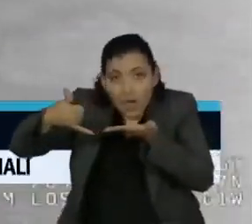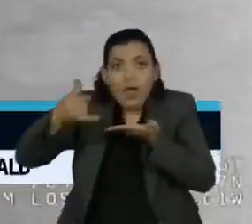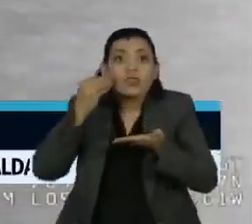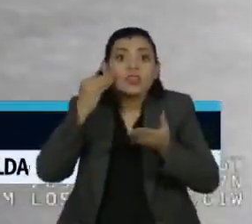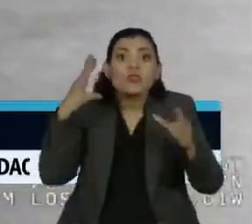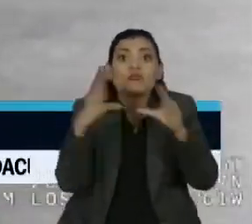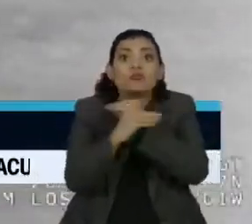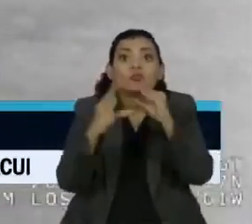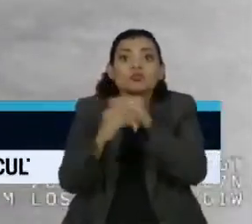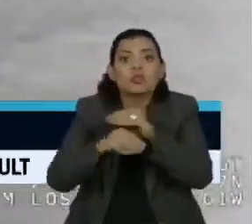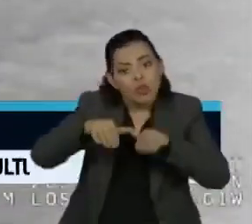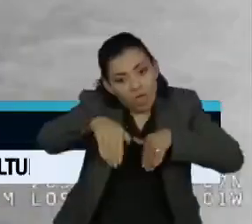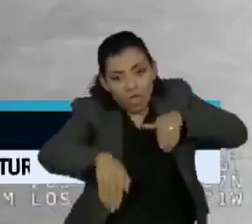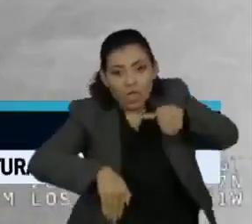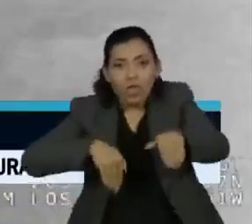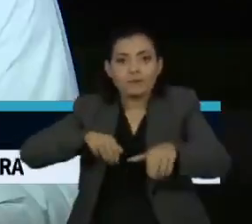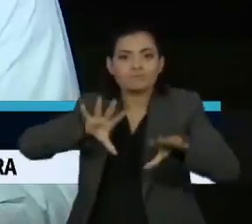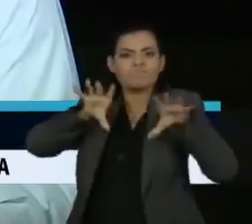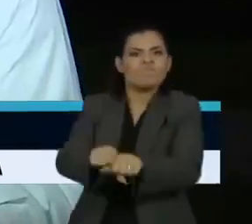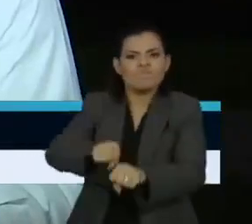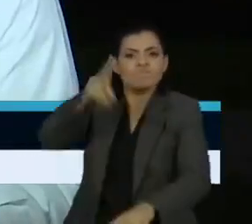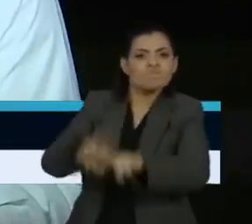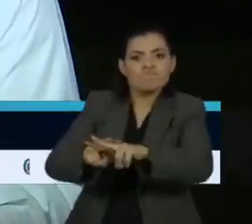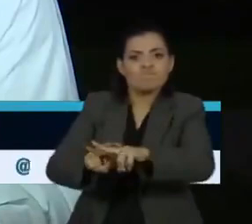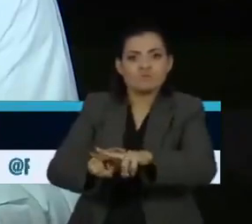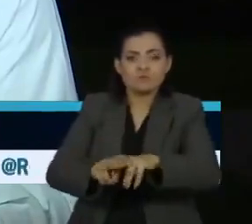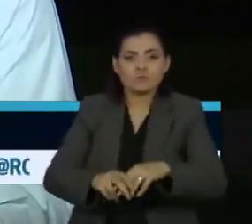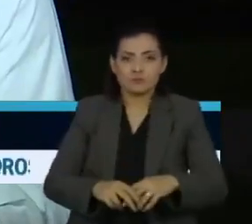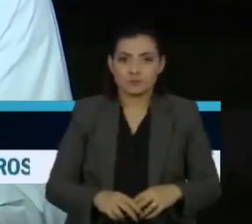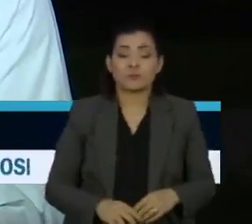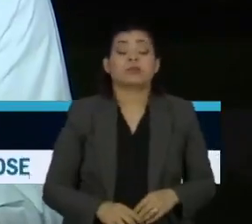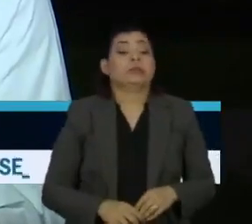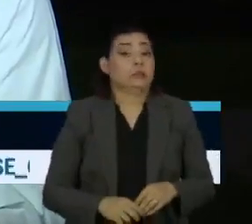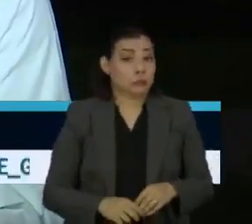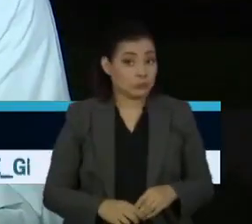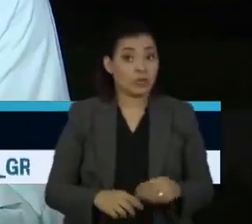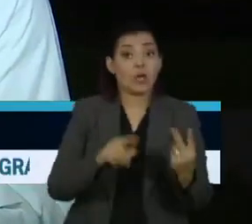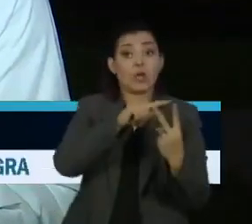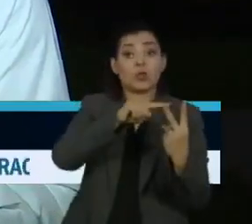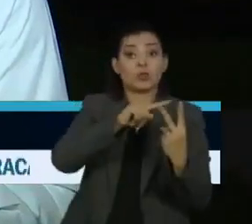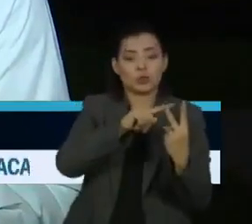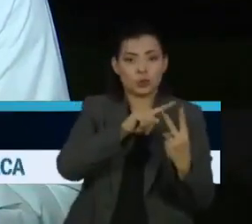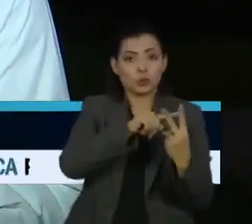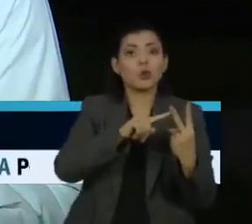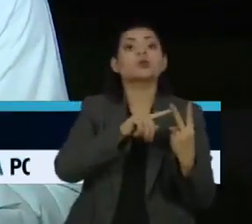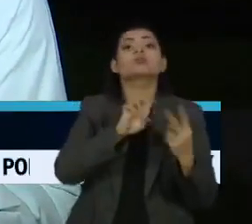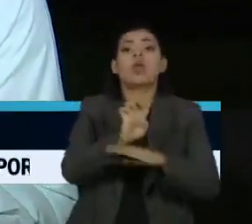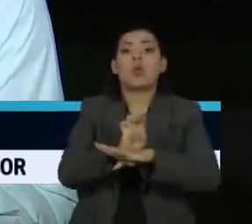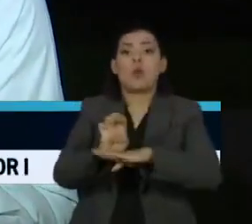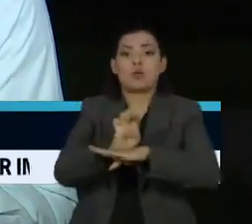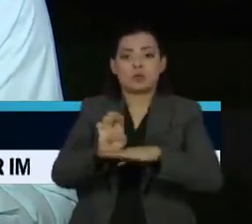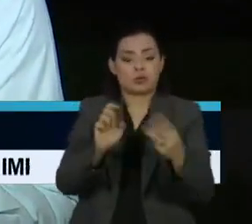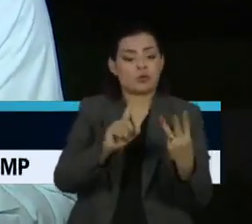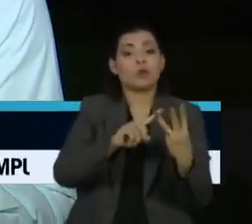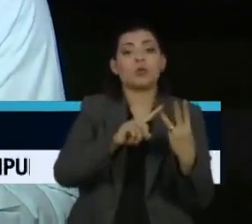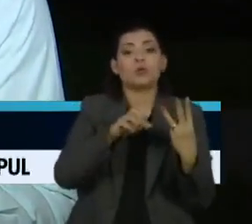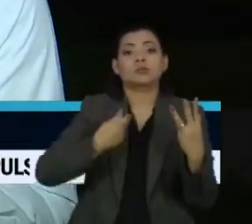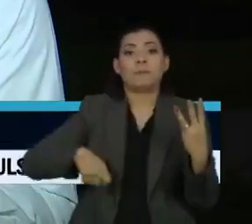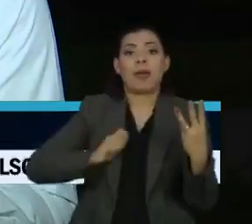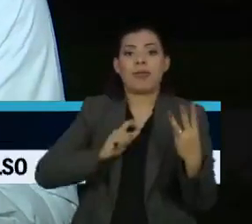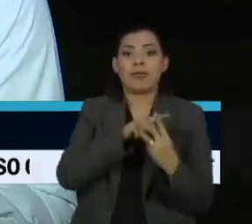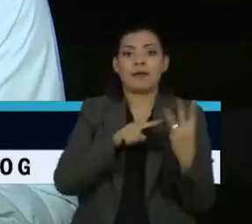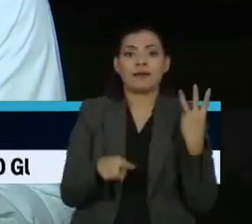tentaram fugir nadando e foram presos. Os tripulantes detidos são 2 equatorianos e 1 espanhol. Sinal de que os